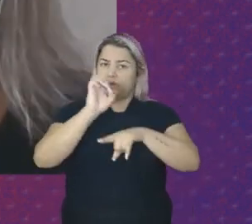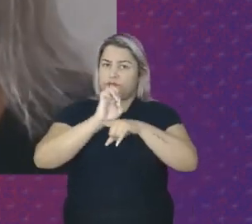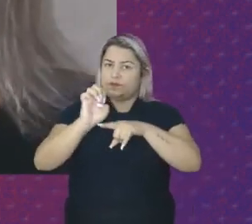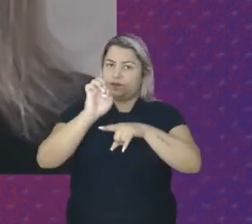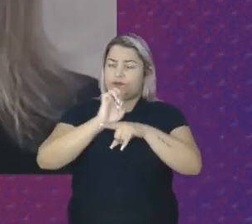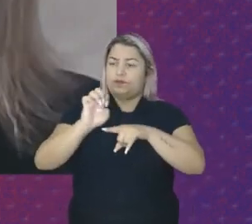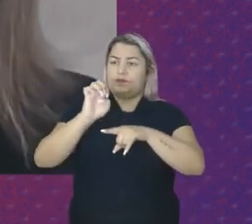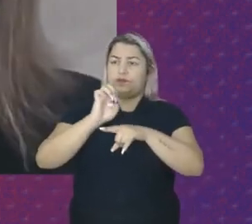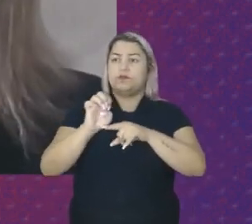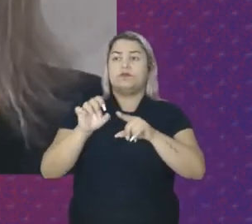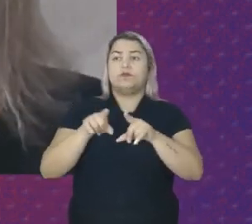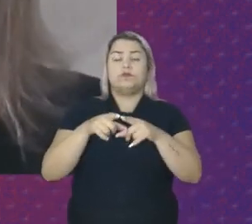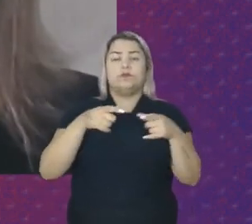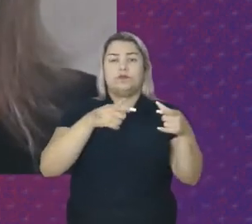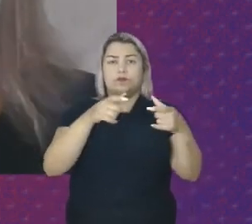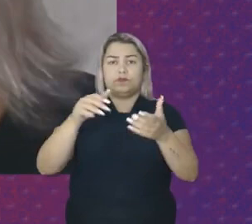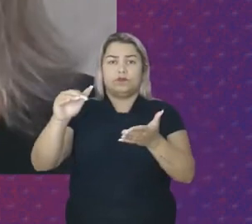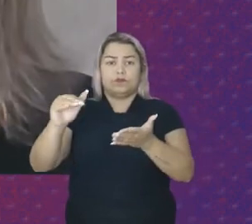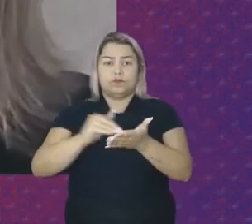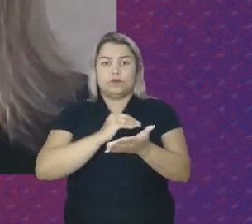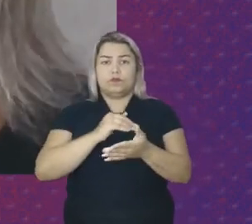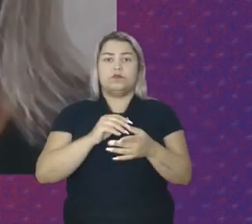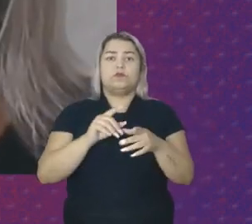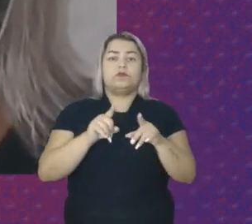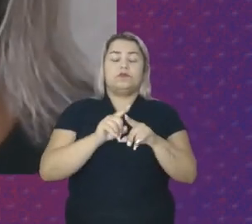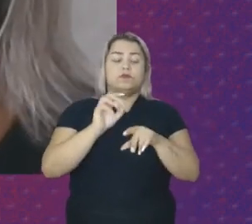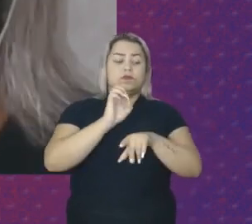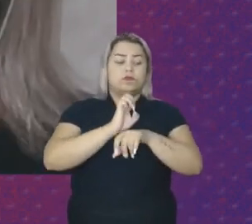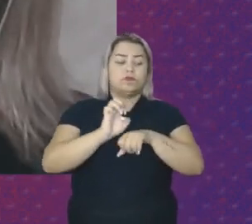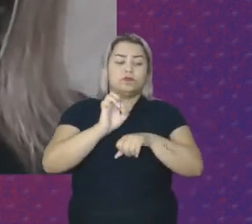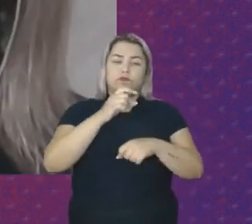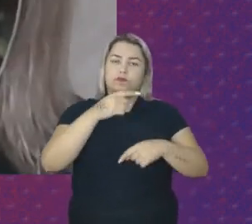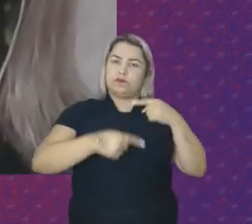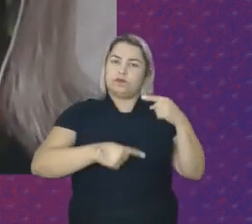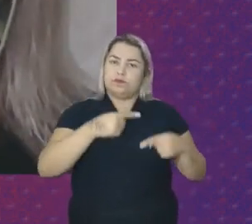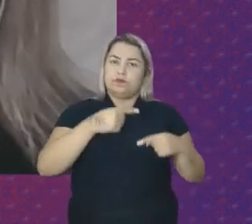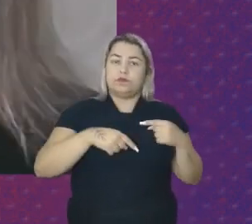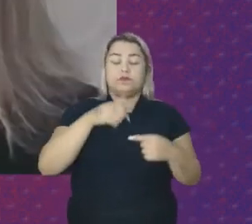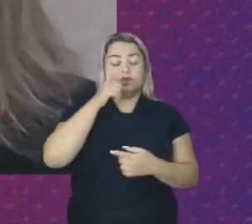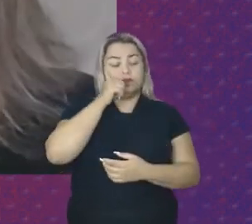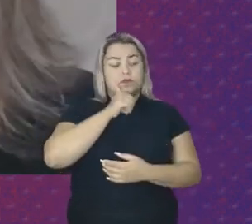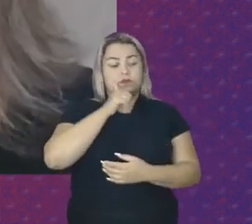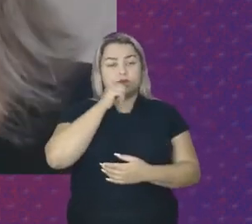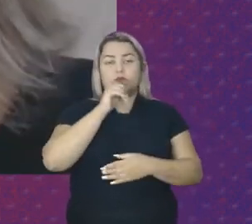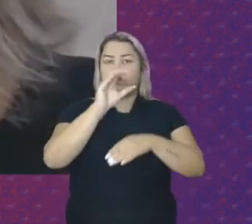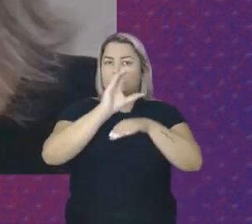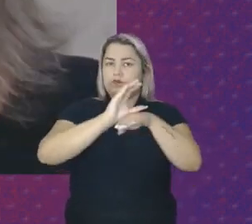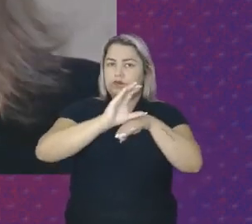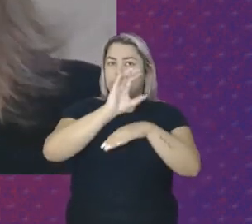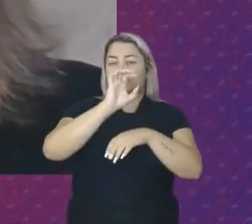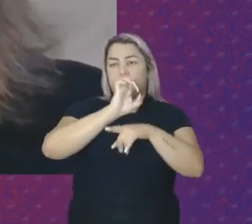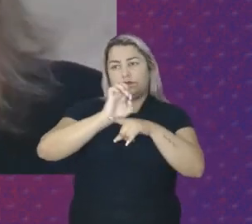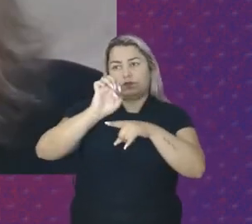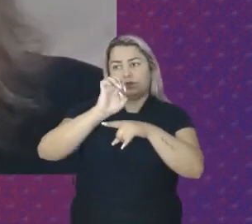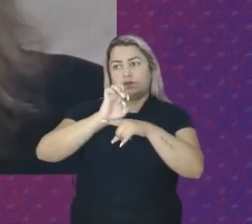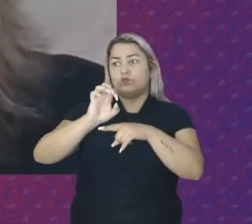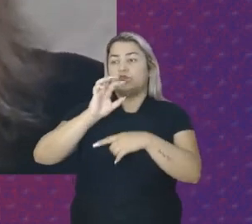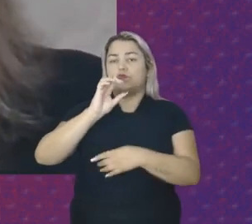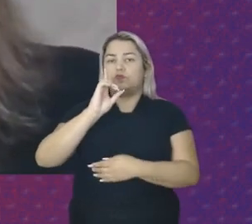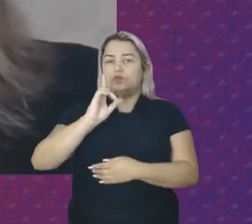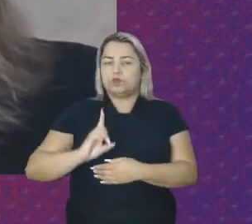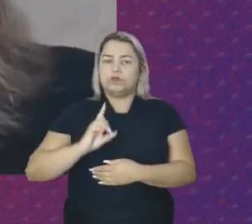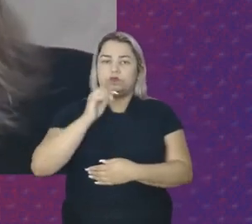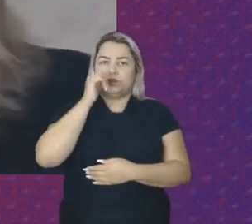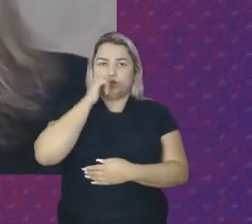estados criarem secretarias estaduais de políticas para as mulheres, conselhos estaduais dos direitos da